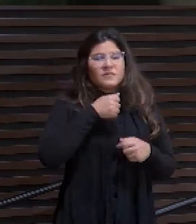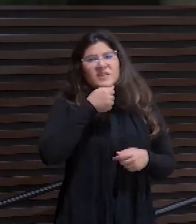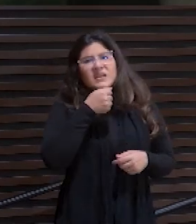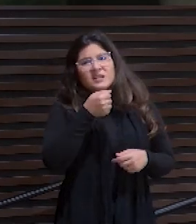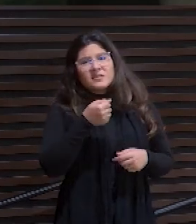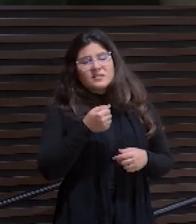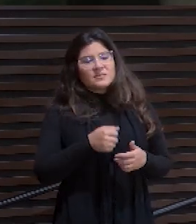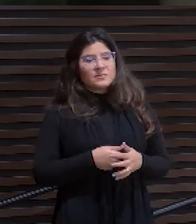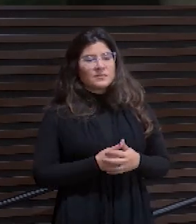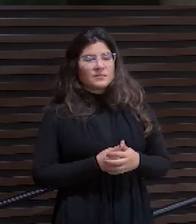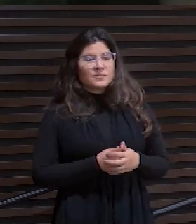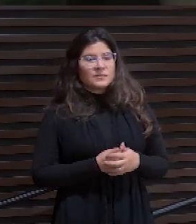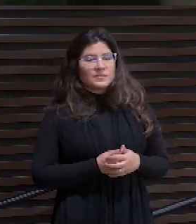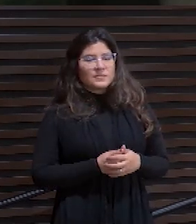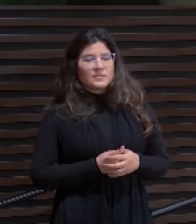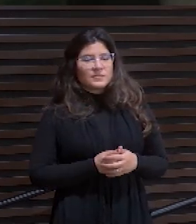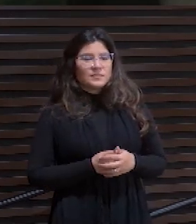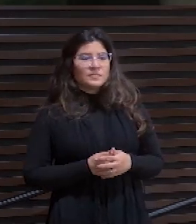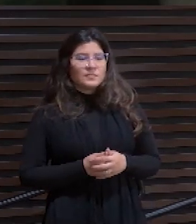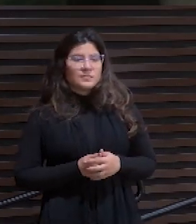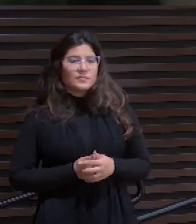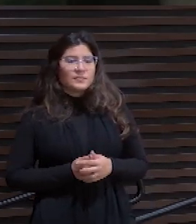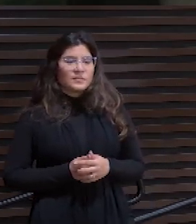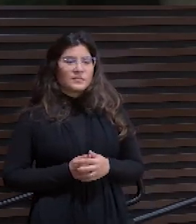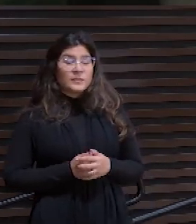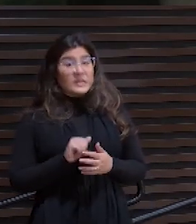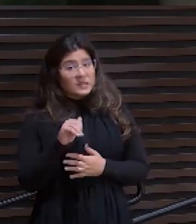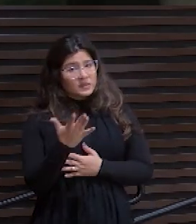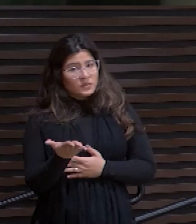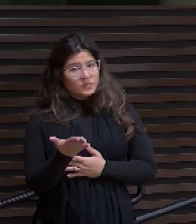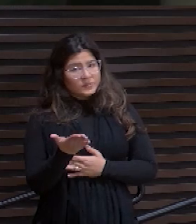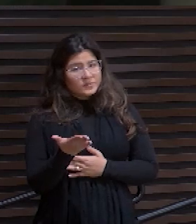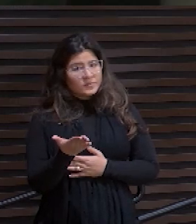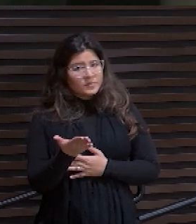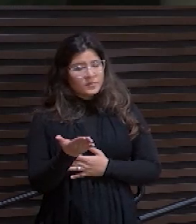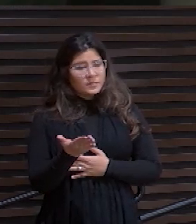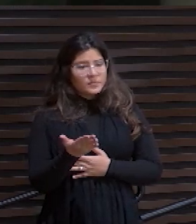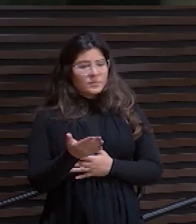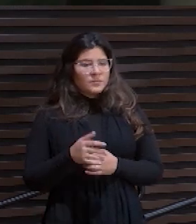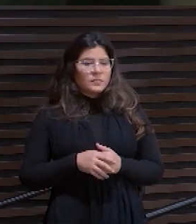vai conseguir remendar direito a antiga. Então,